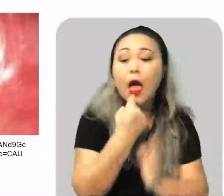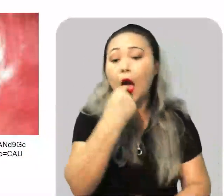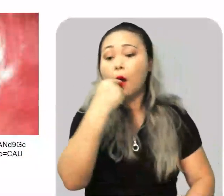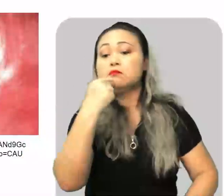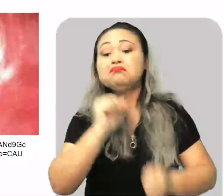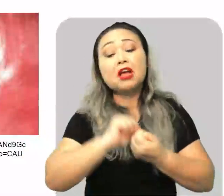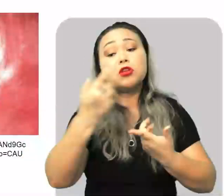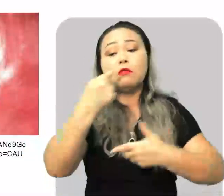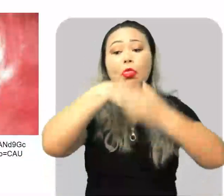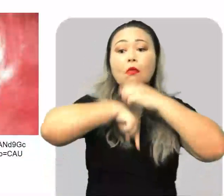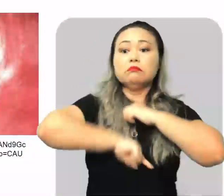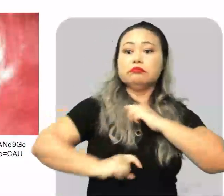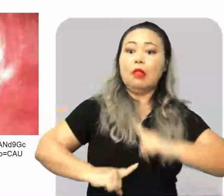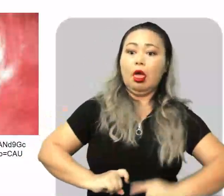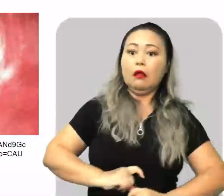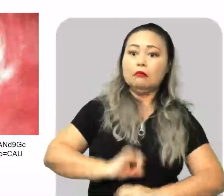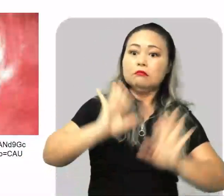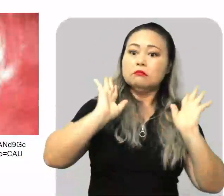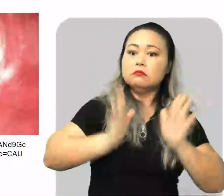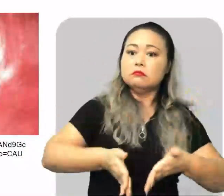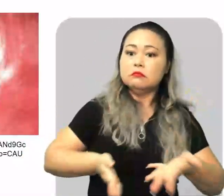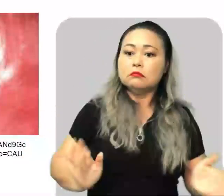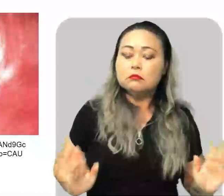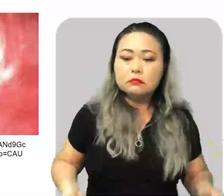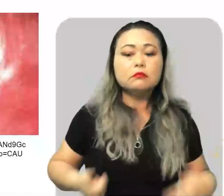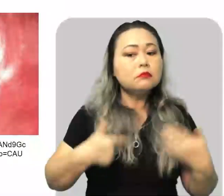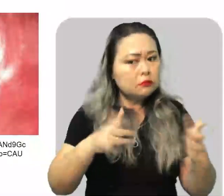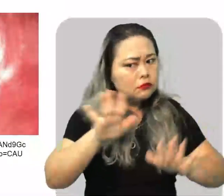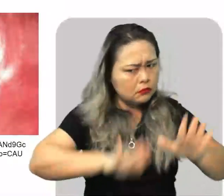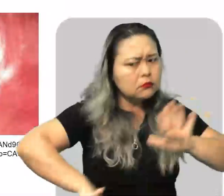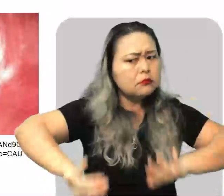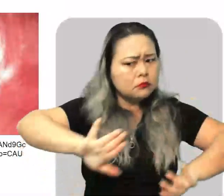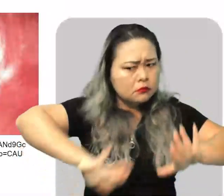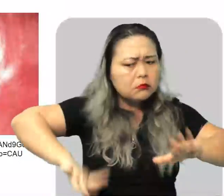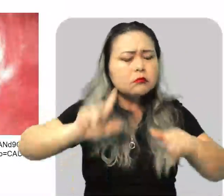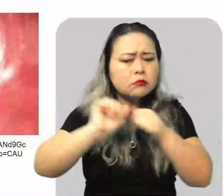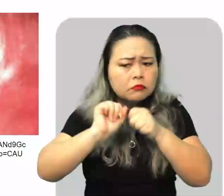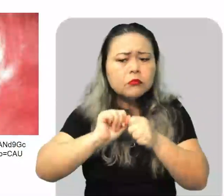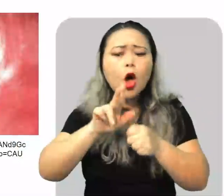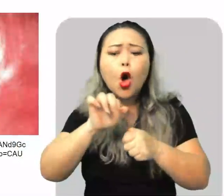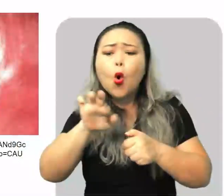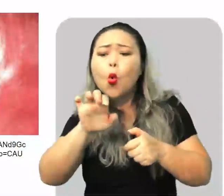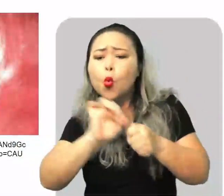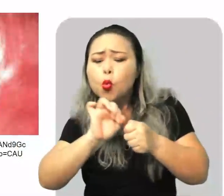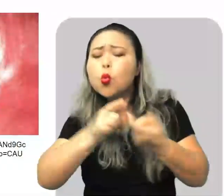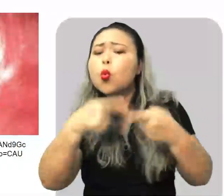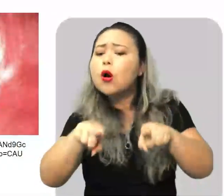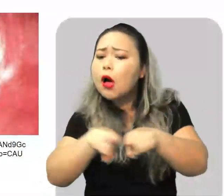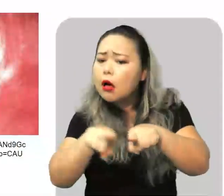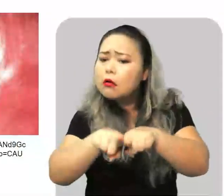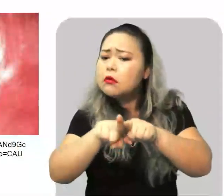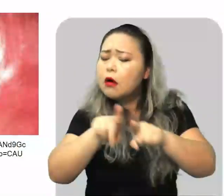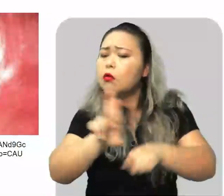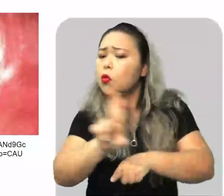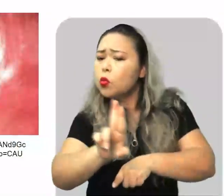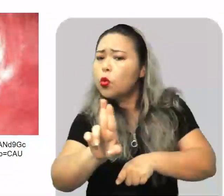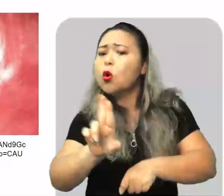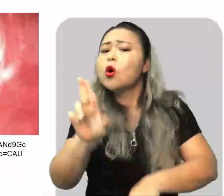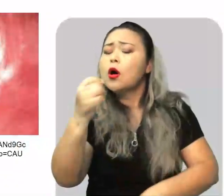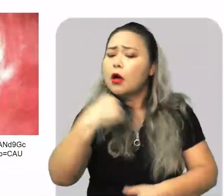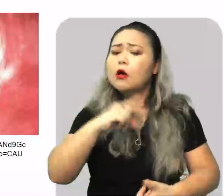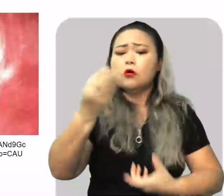boca e já foi. Tá? Tem que ter cuidado, mas esses organismos também são classificados aí,